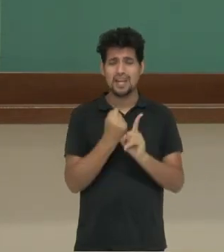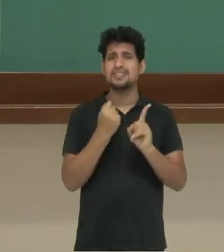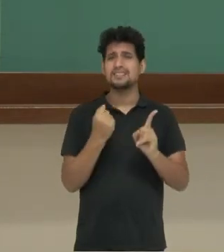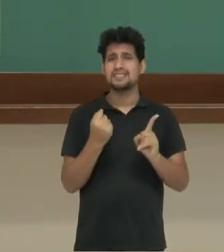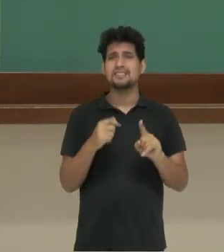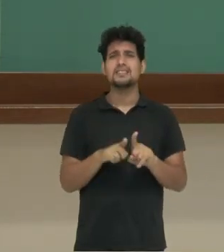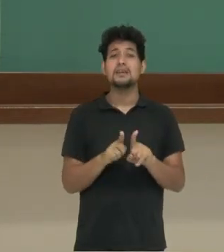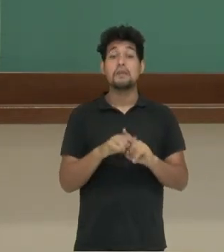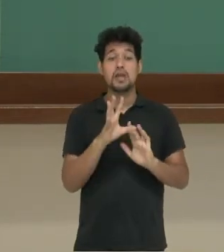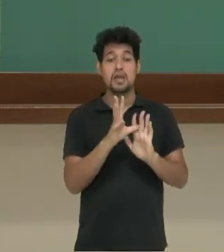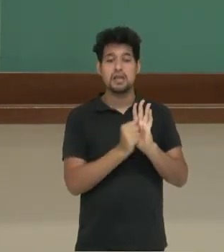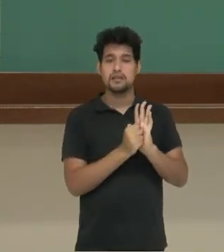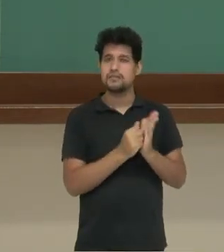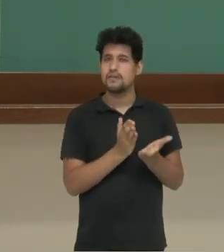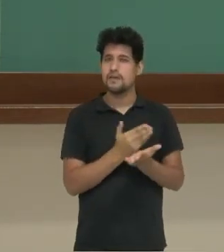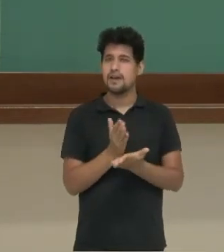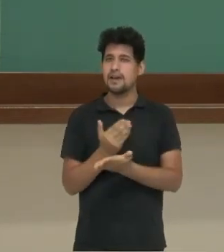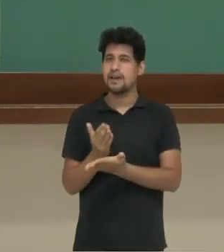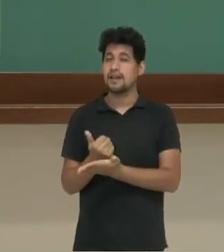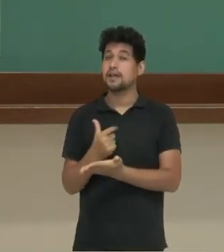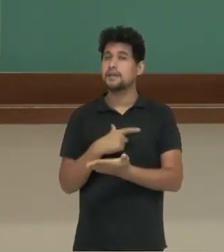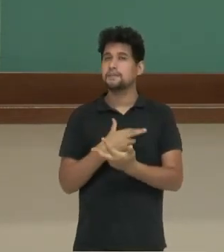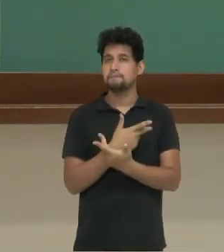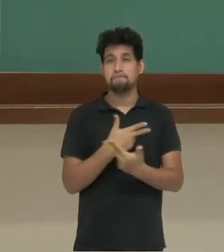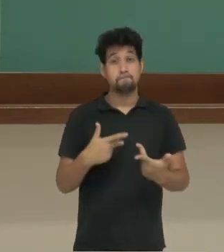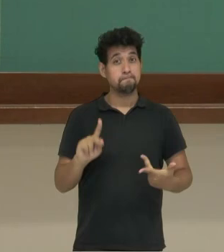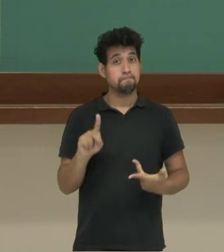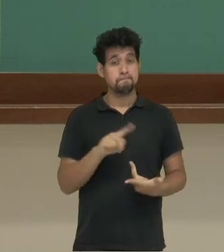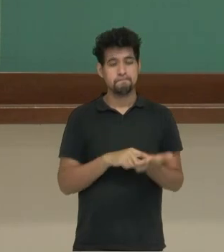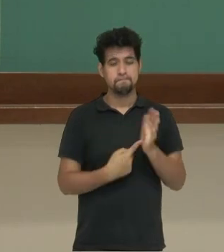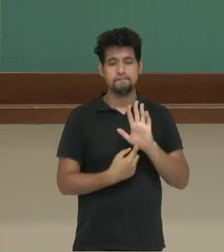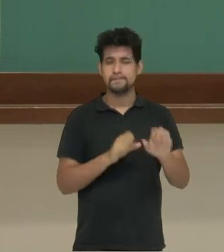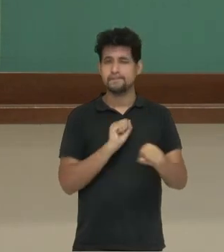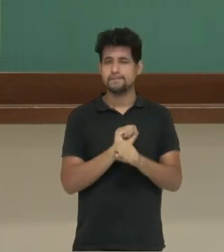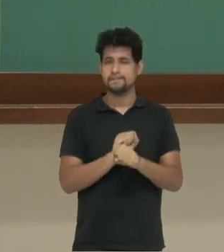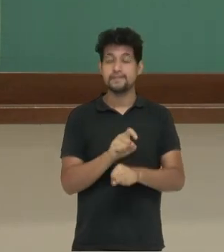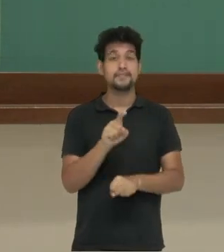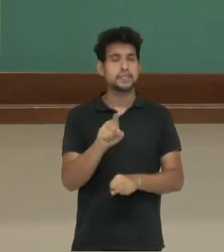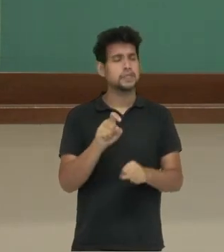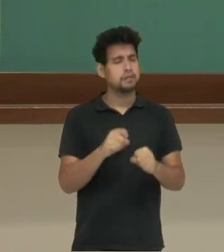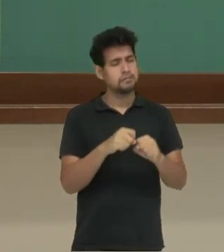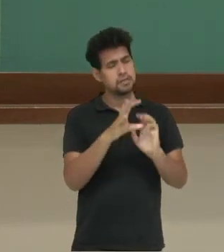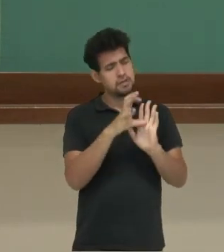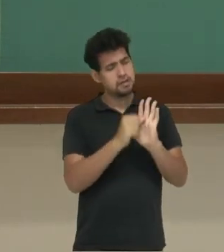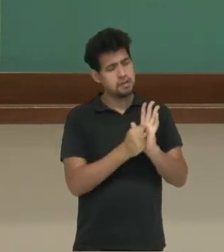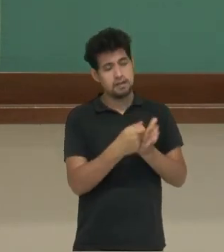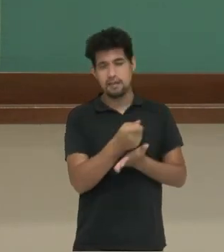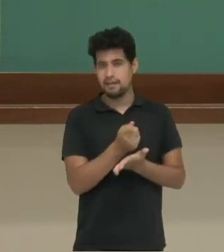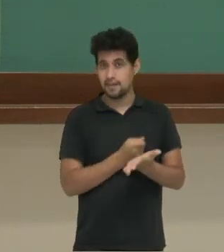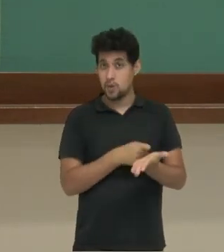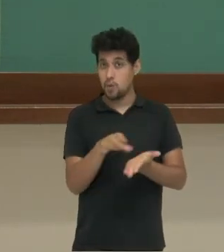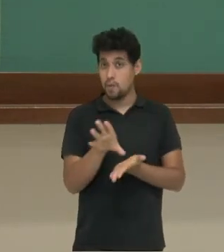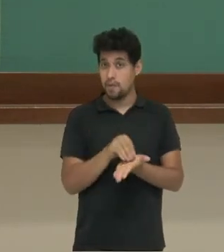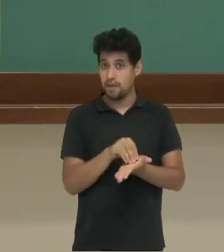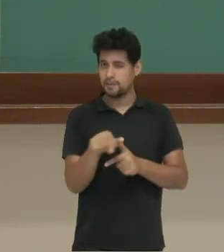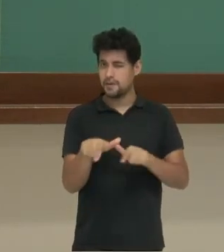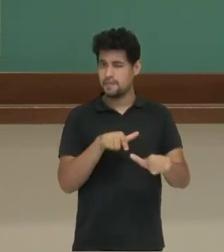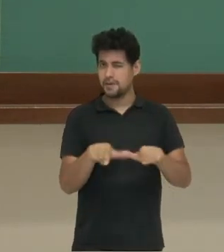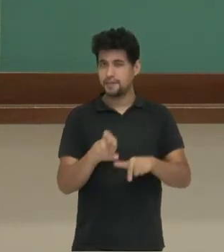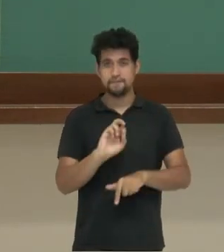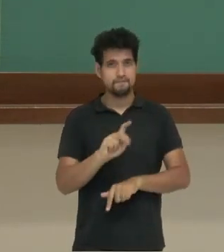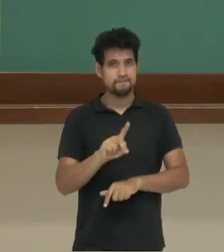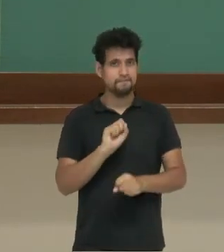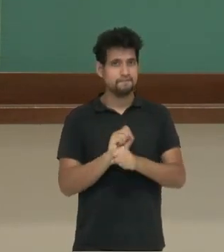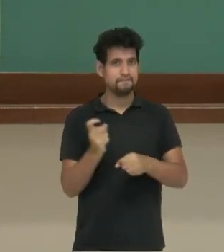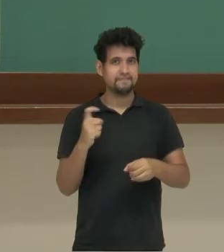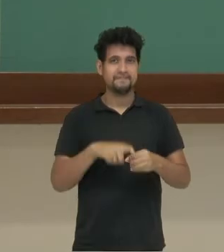e registre no seu caderno, apresente para o seu professor. E eu vou dar um tempinho para você poder registrar no seu caderno, copiar essa atividade, ok?